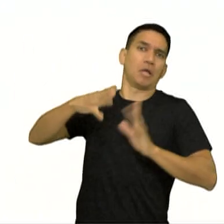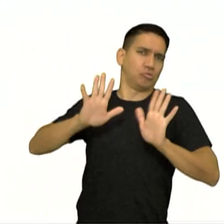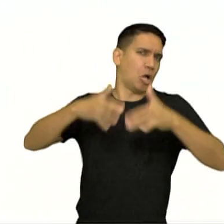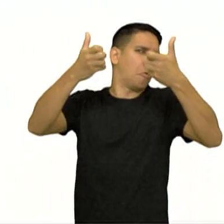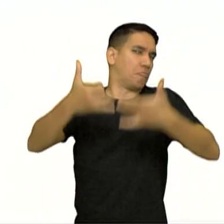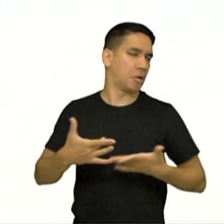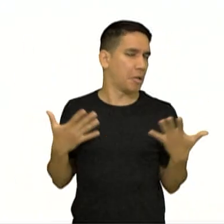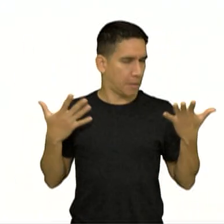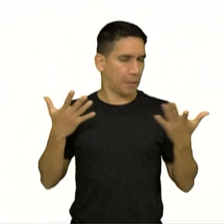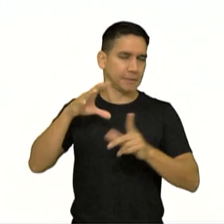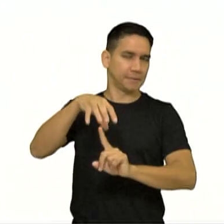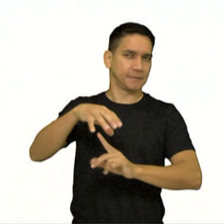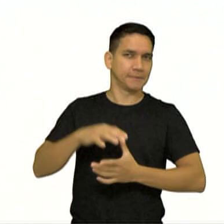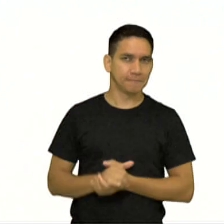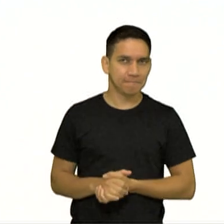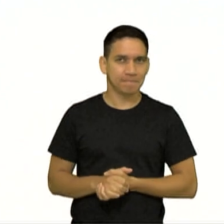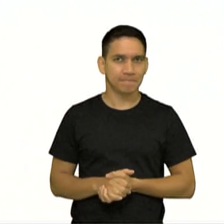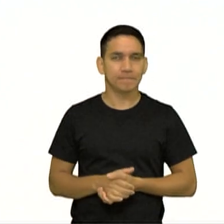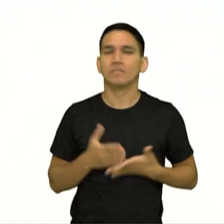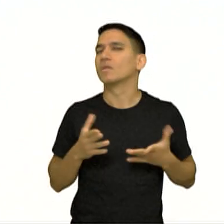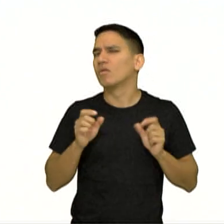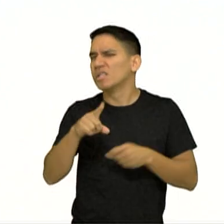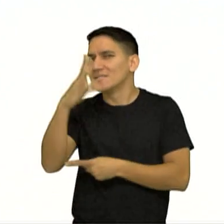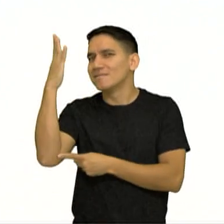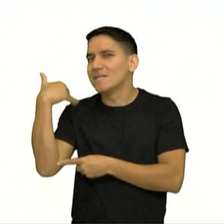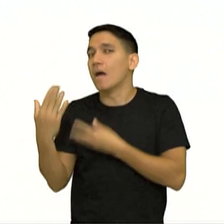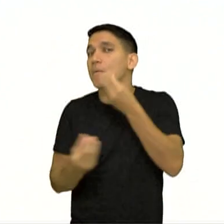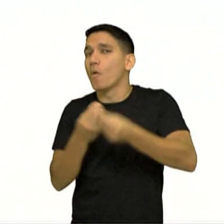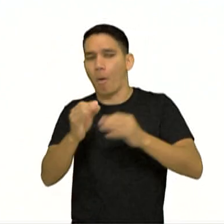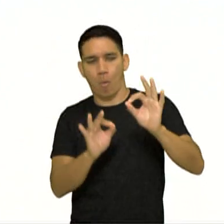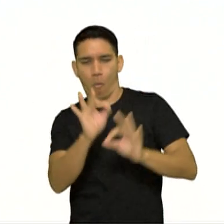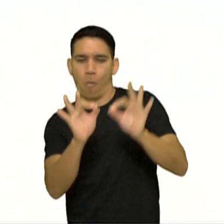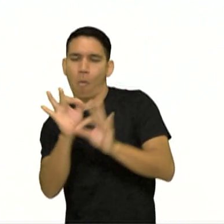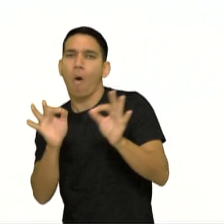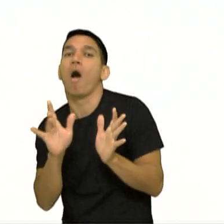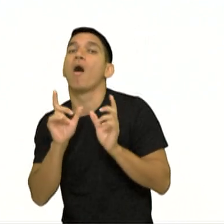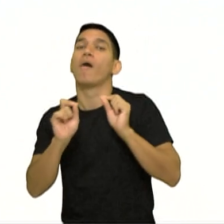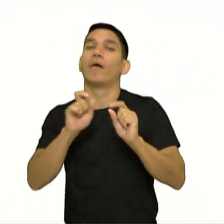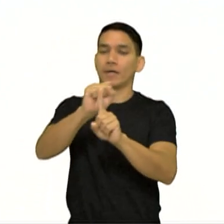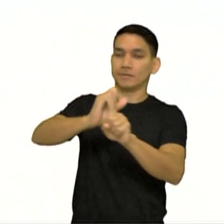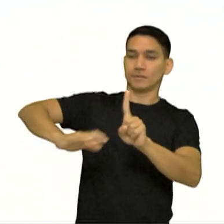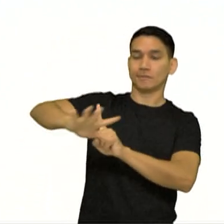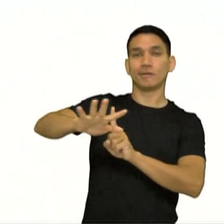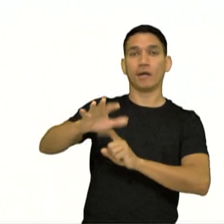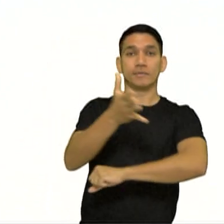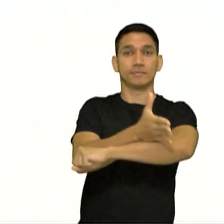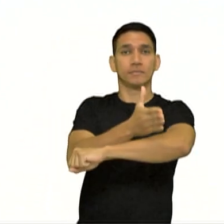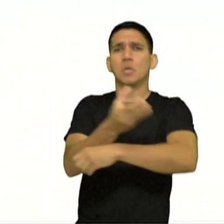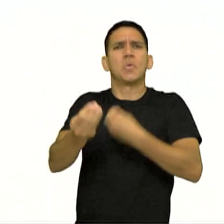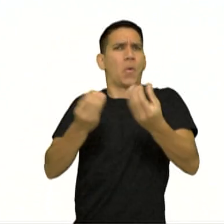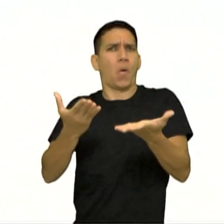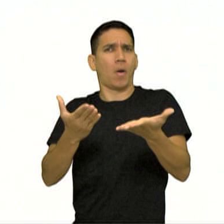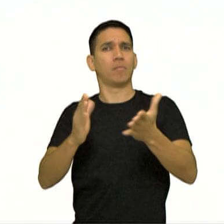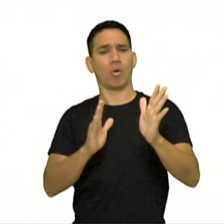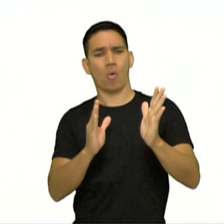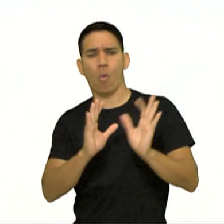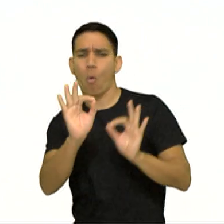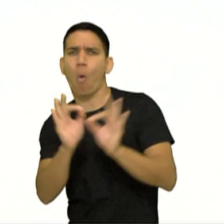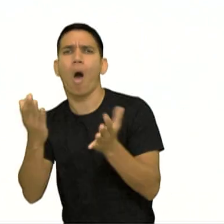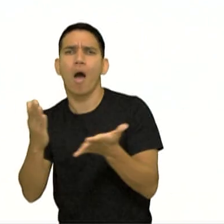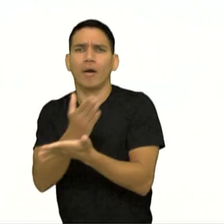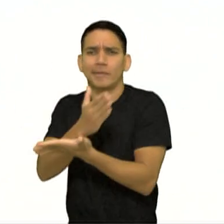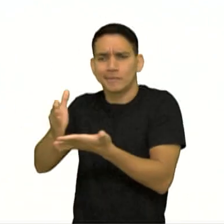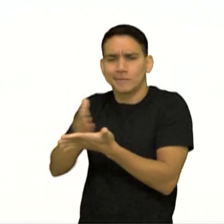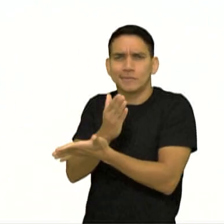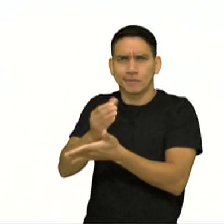disse que ele foi um rei? E você sabe como estava organizada a sociedade medieval? Como que estava organizada a sociedade